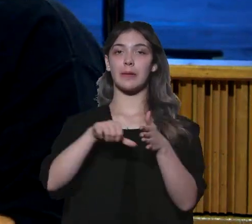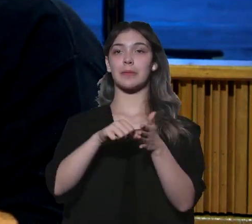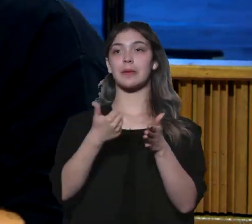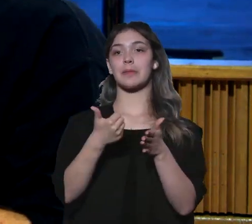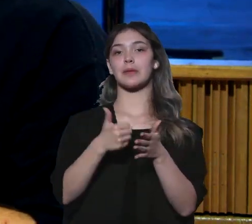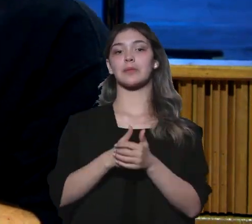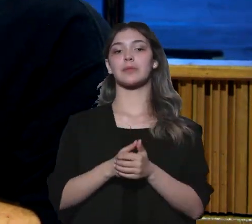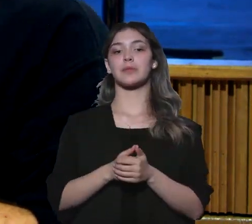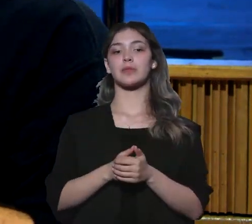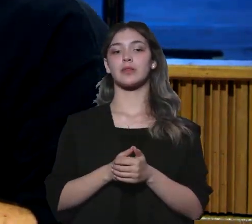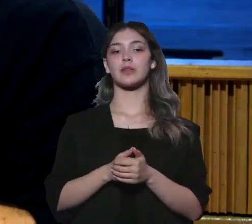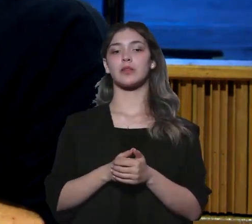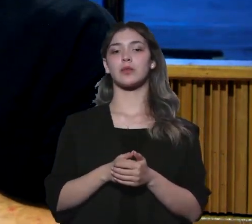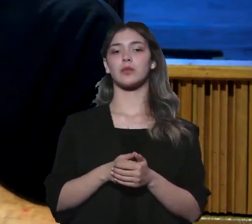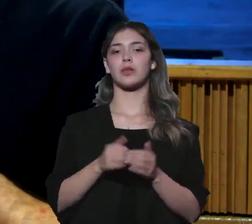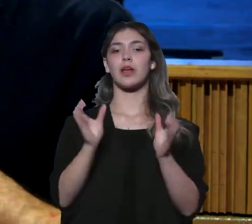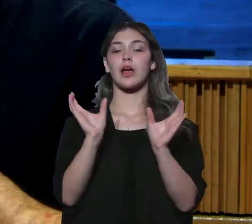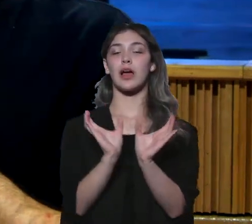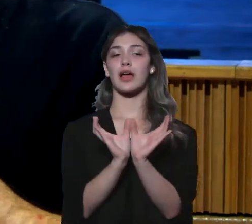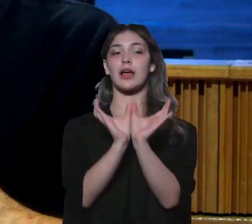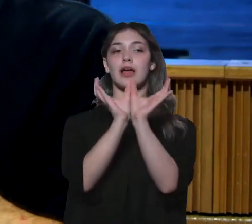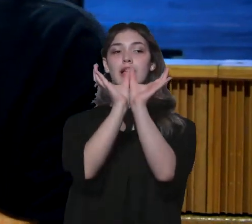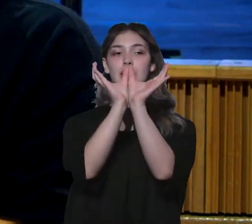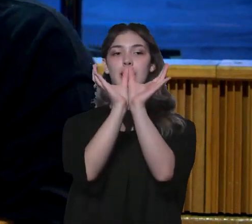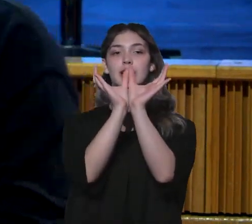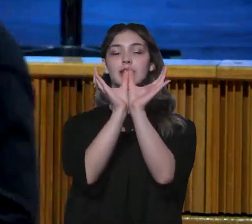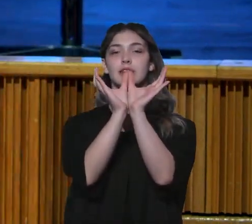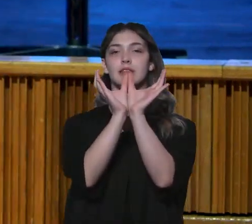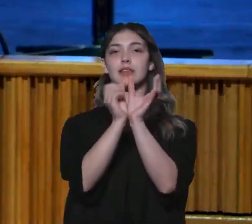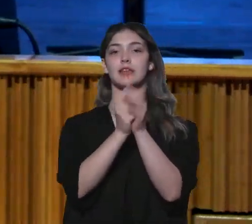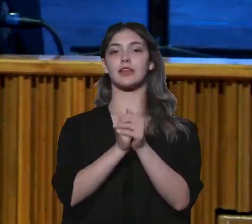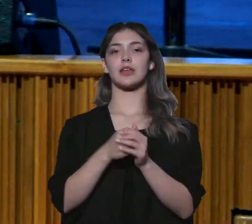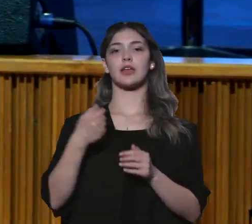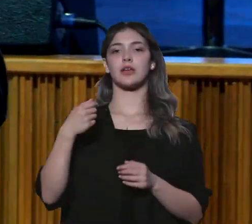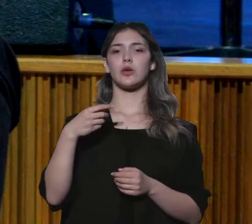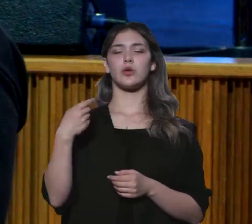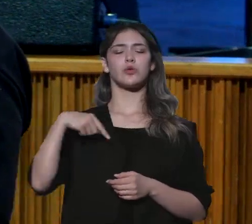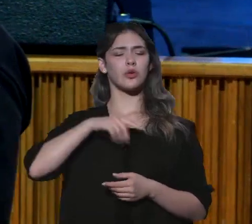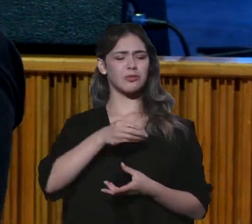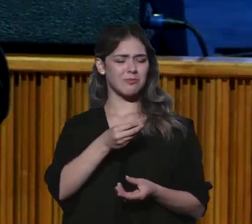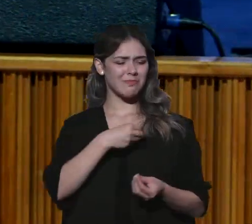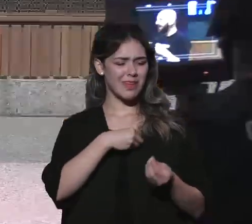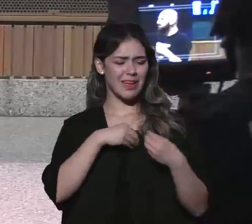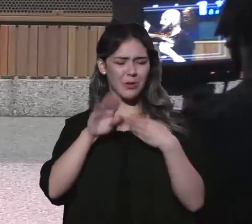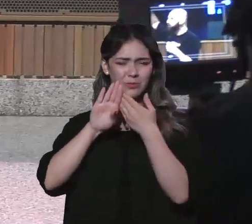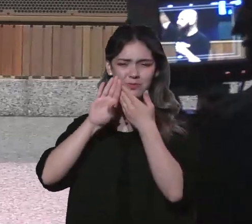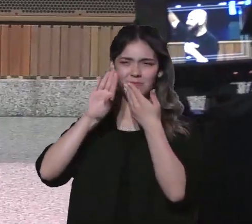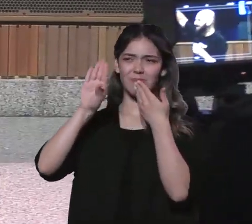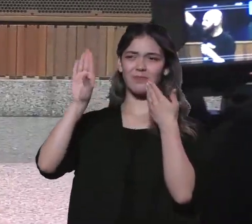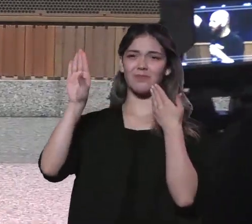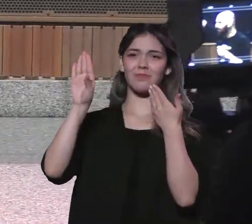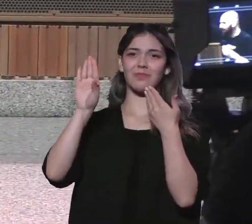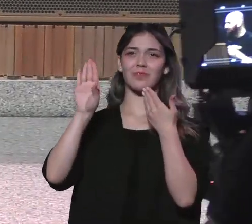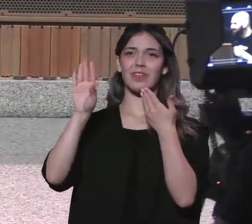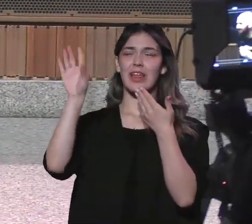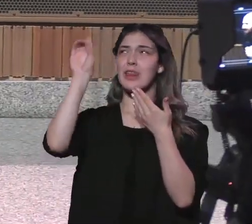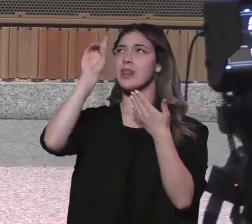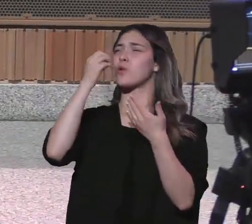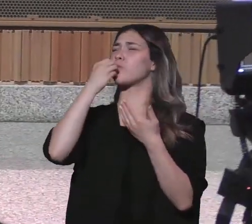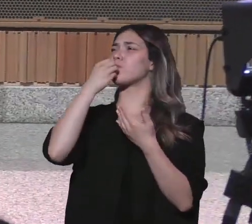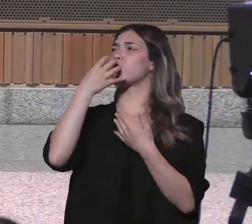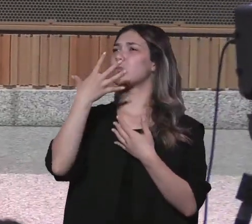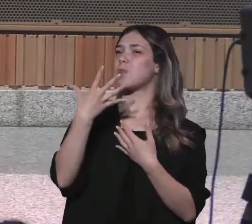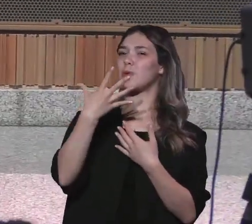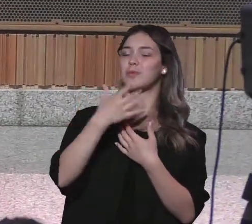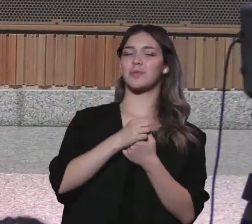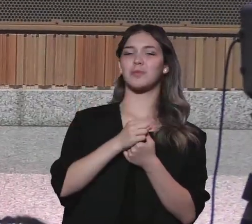ceia, os nossos pecados nos afastaram de Deus. Deus é tudo que há de bom,